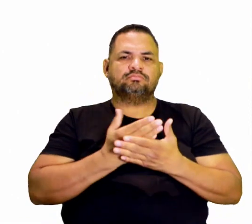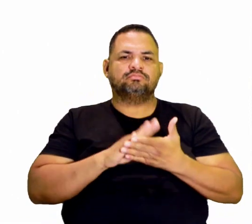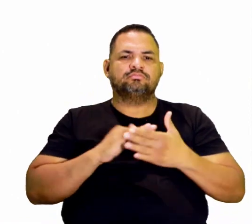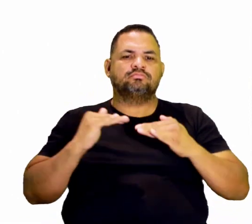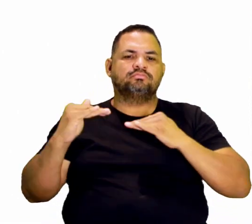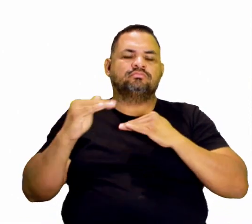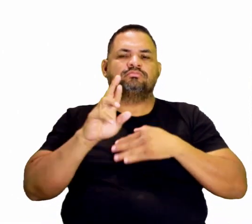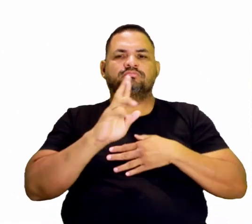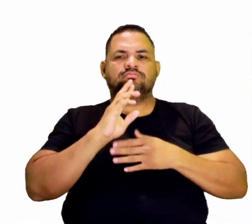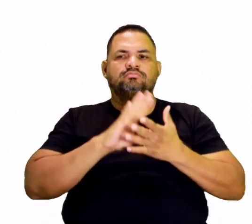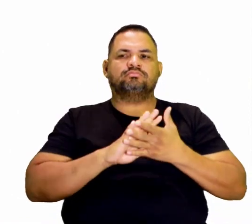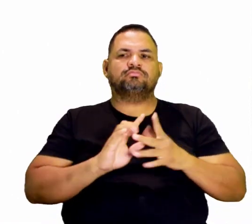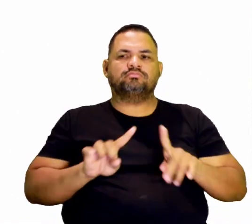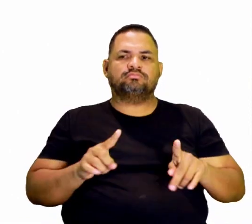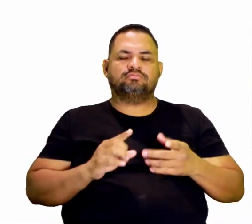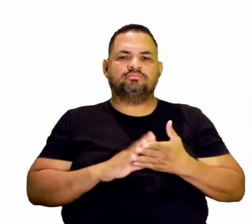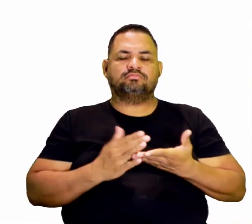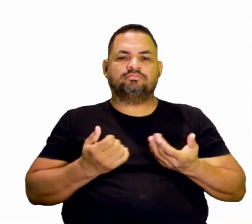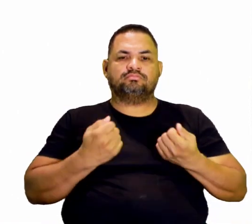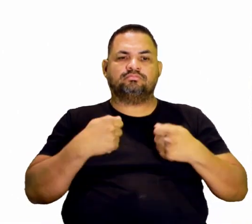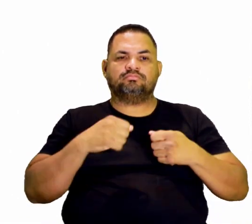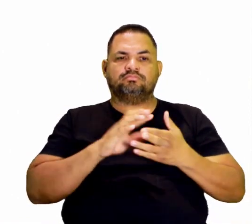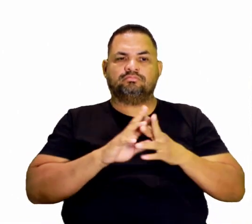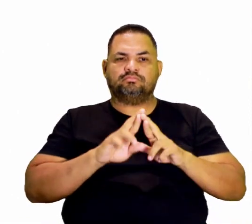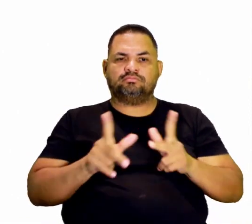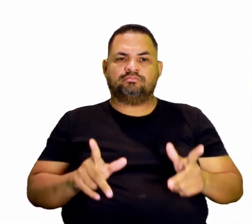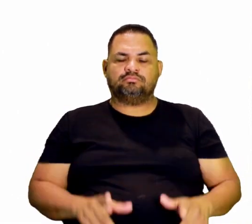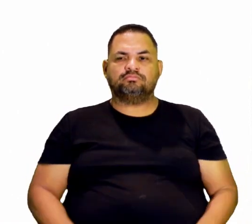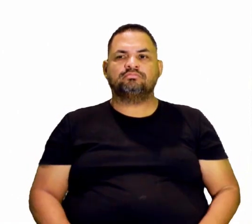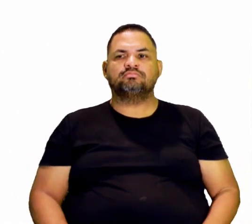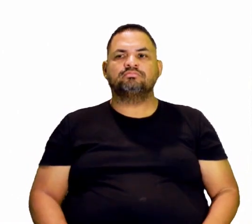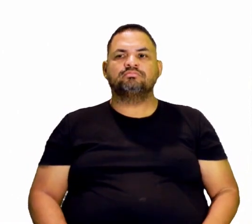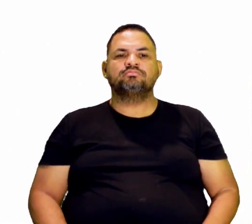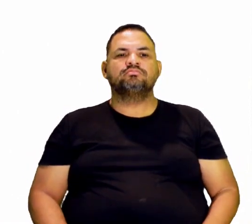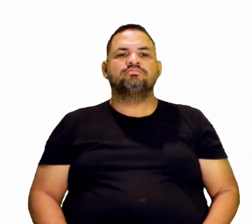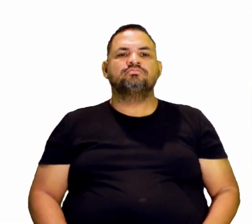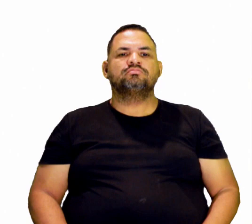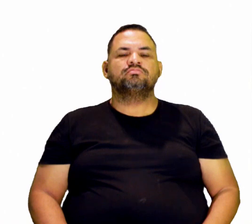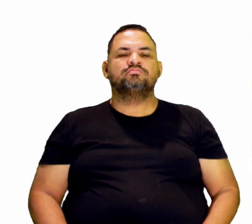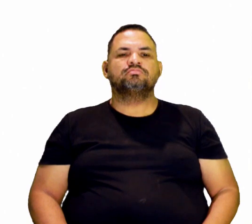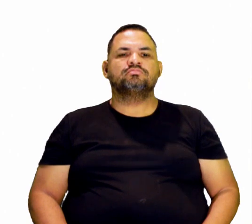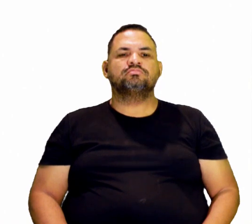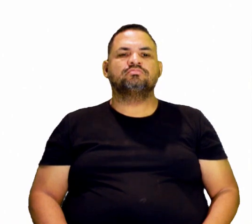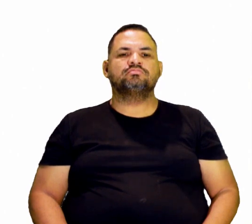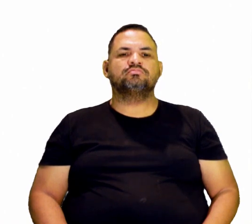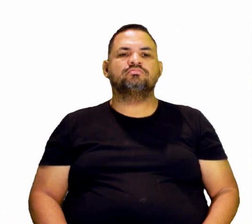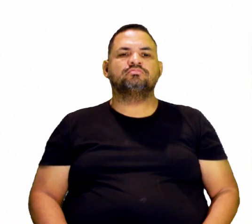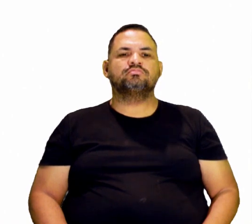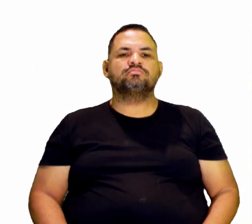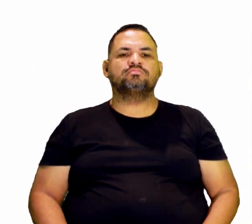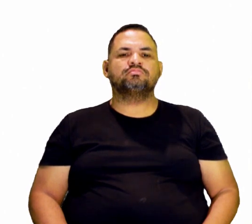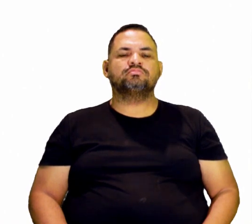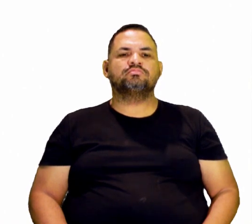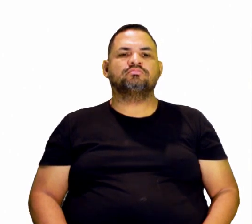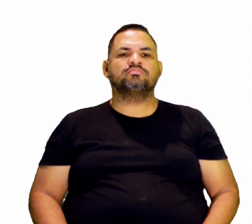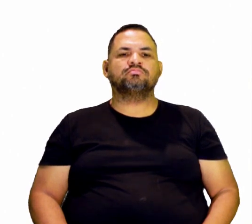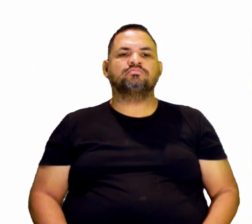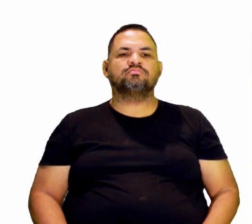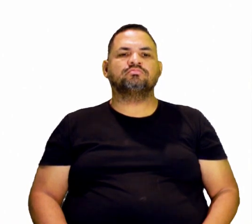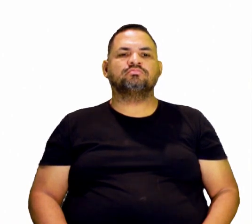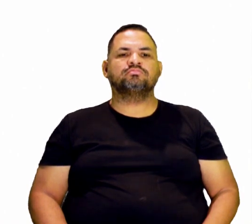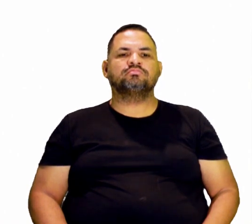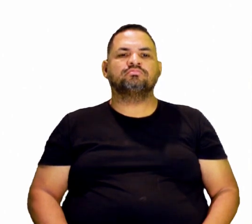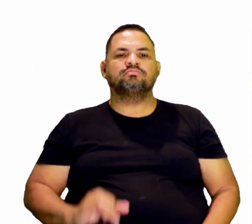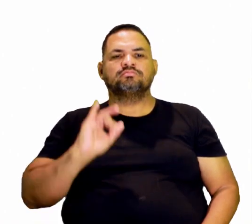de resposta, mas a sua resposta pode ser diferenciada. Então, você pode dizer, entre outras coisas,